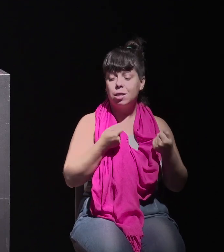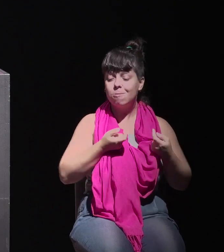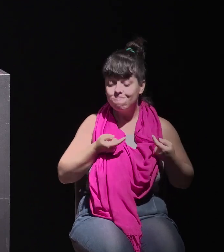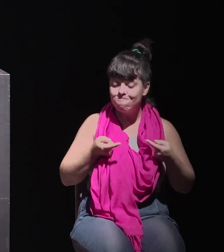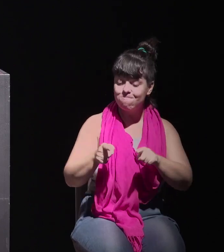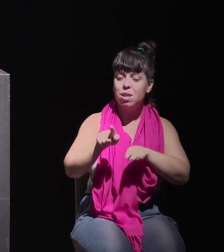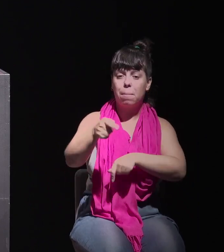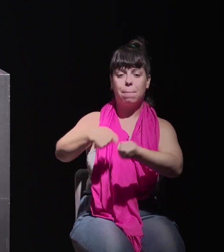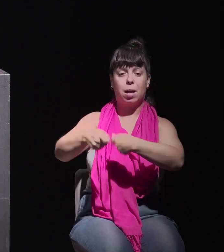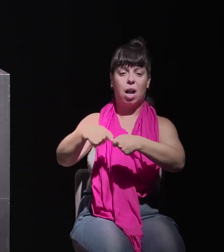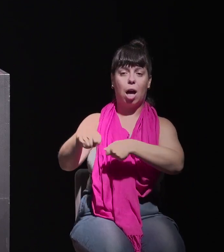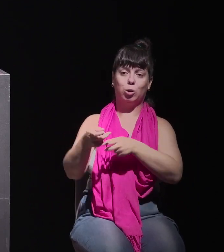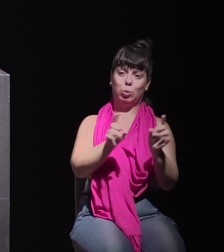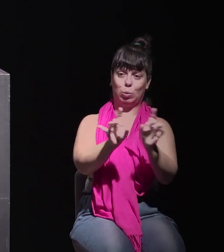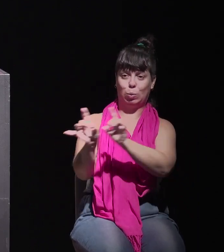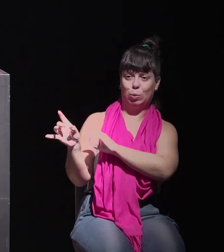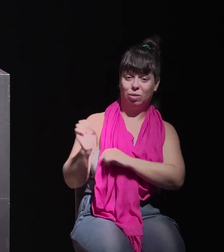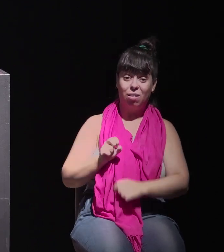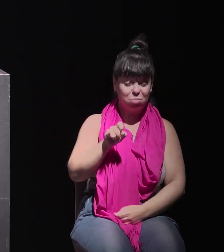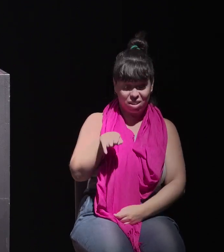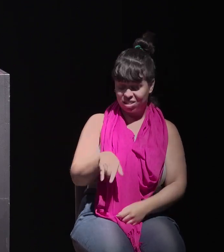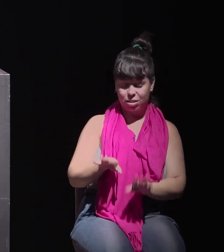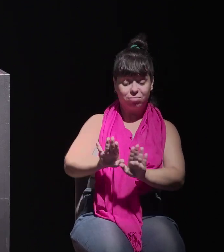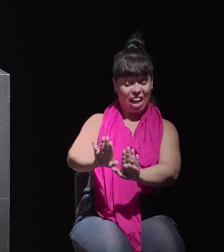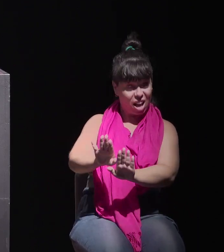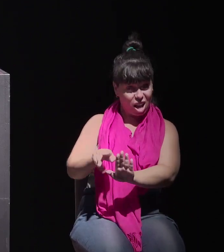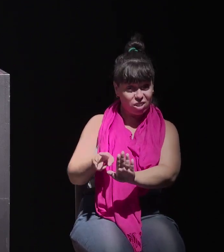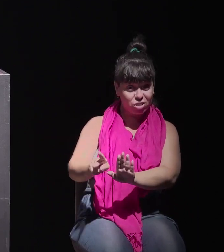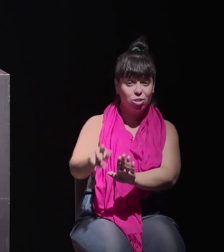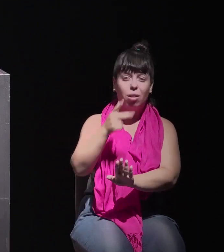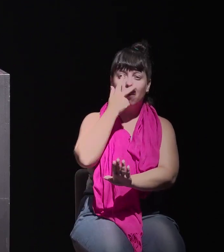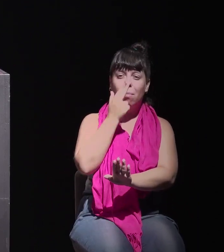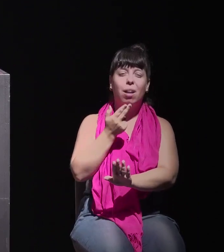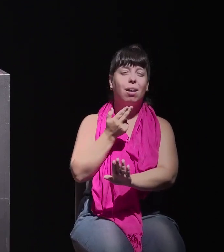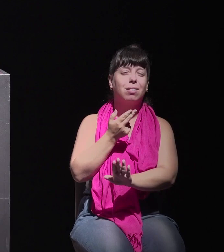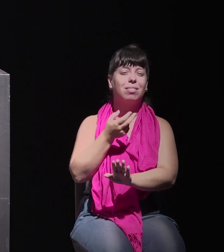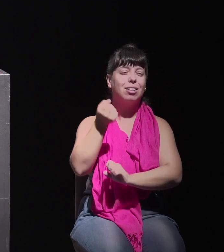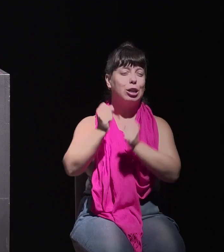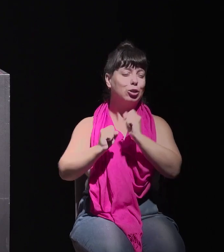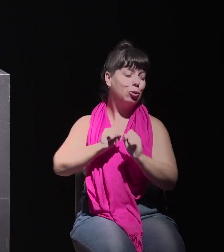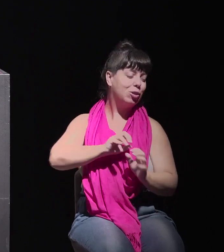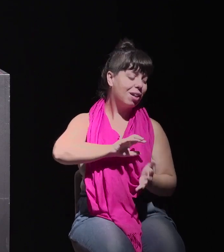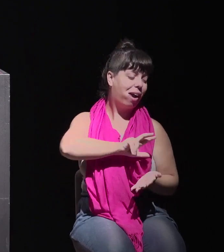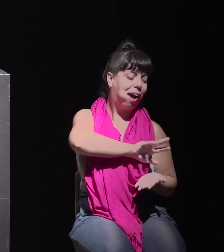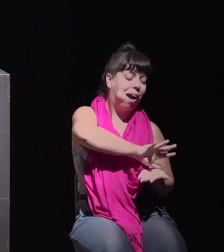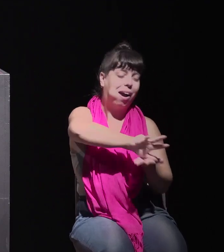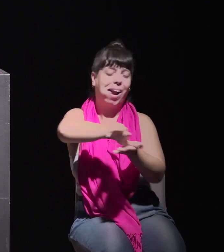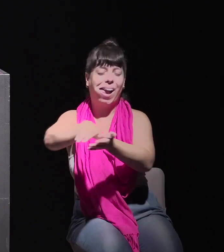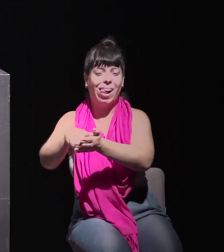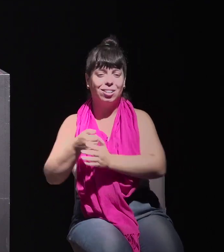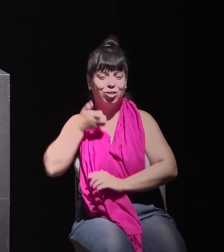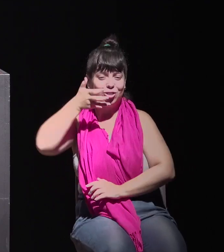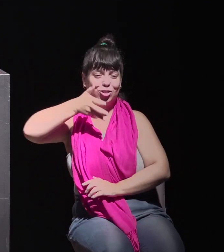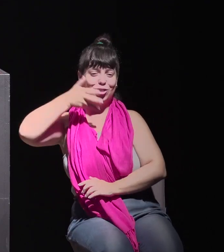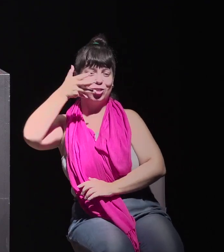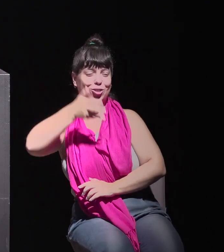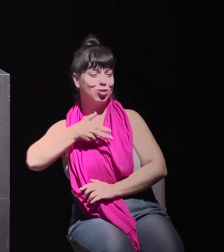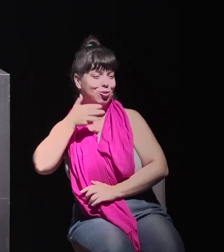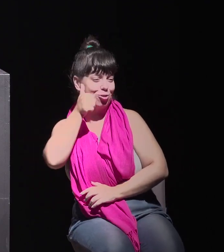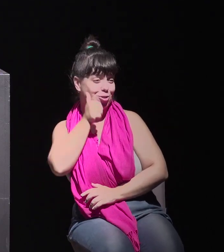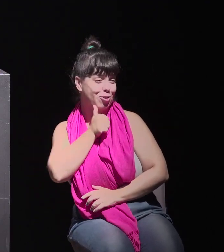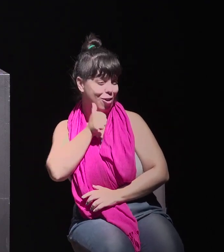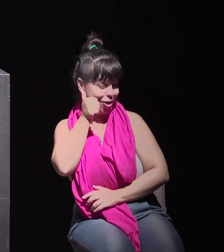Do contrário, a gente vai ver as grandes empresas incorporando parte do discurso feminista e criando novas linhas de produtos para